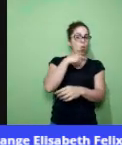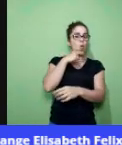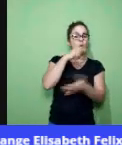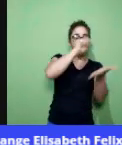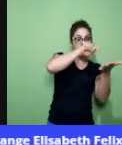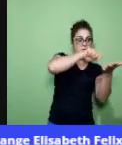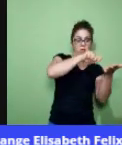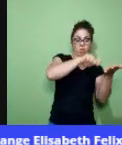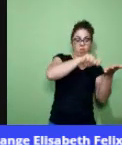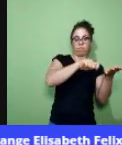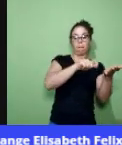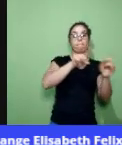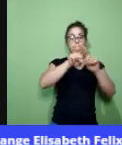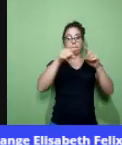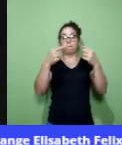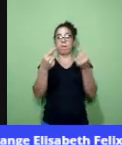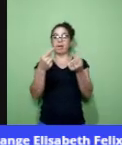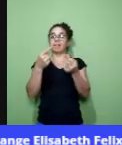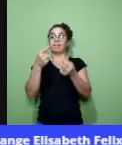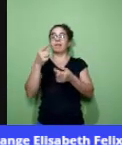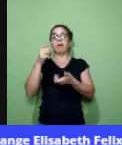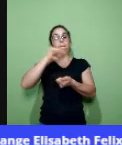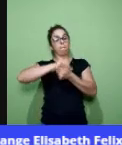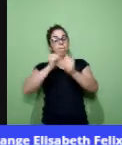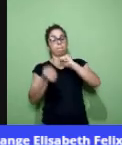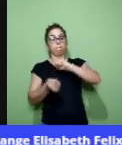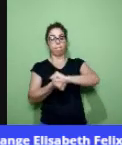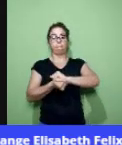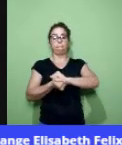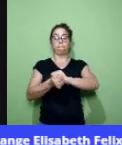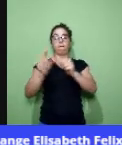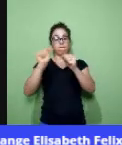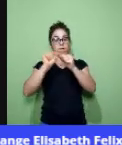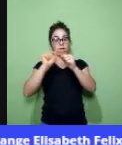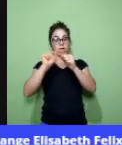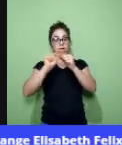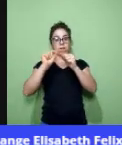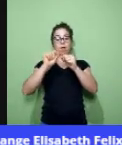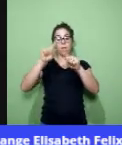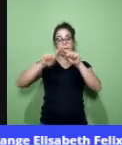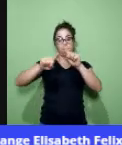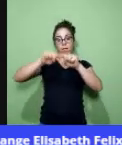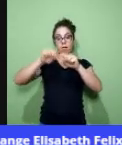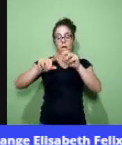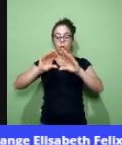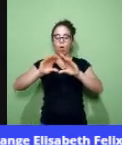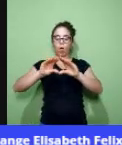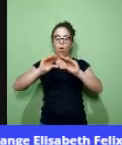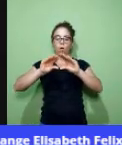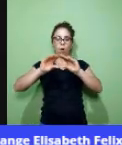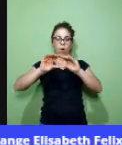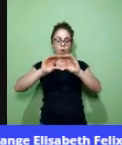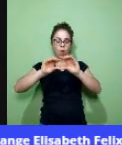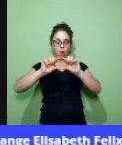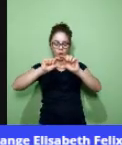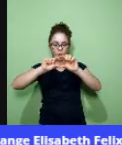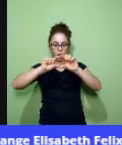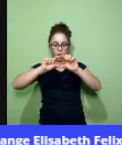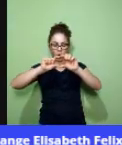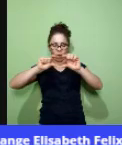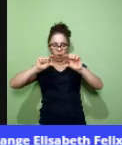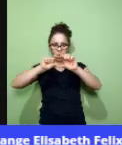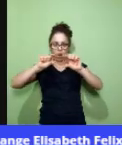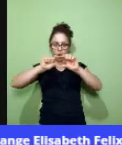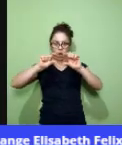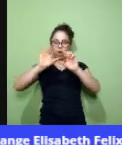fazer de outra forma. Ele não consegue fazer o registro escrito. Então, vamos fazer esse registro de outra maneira. Aí, a gente prepara